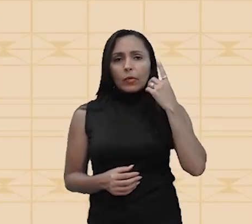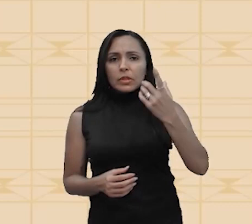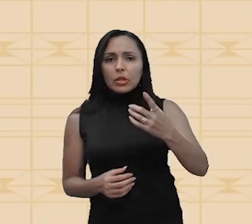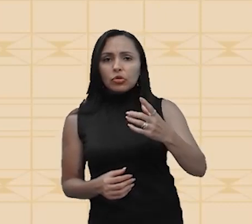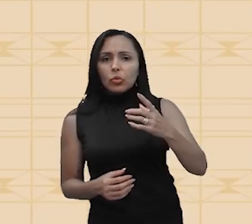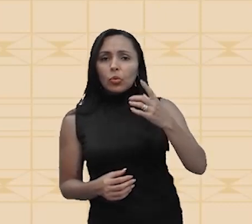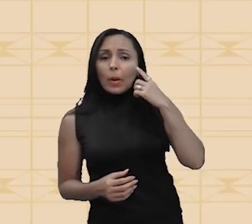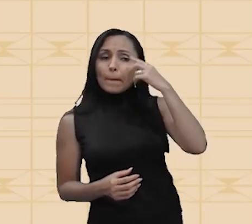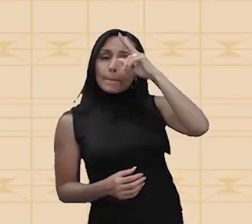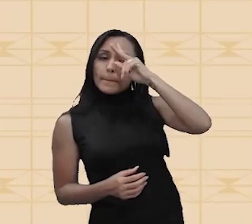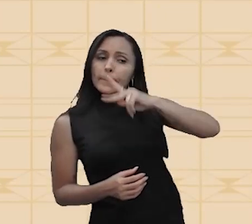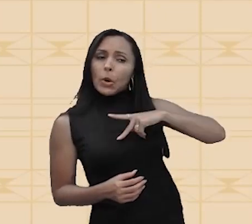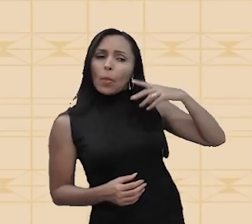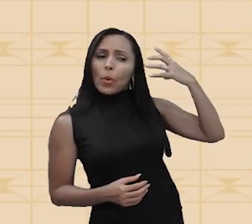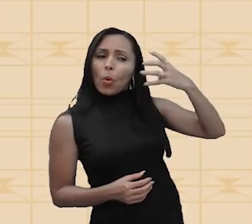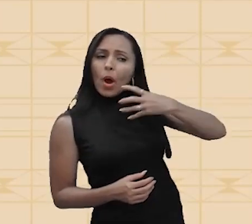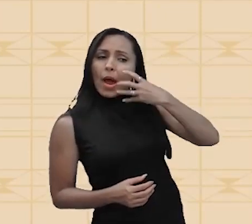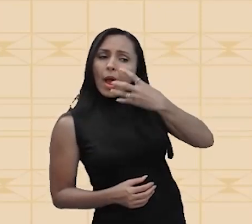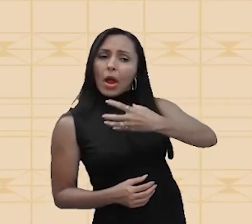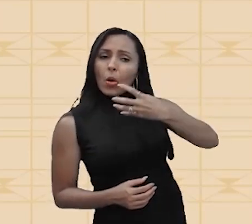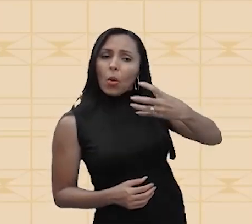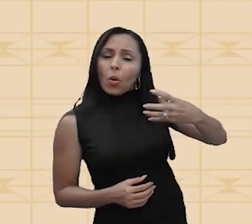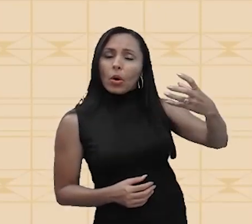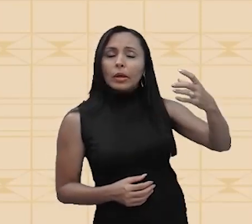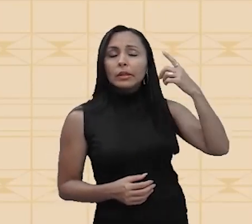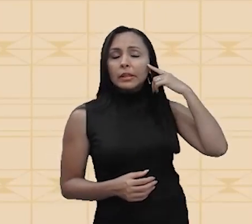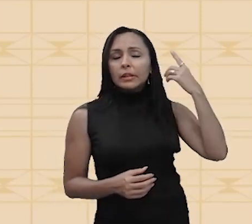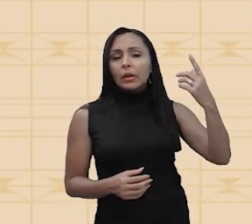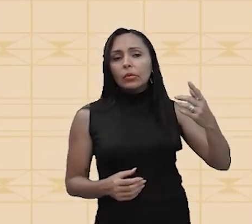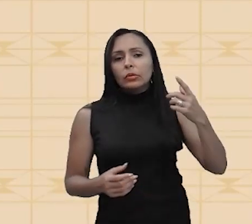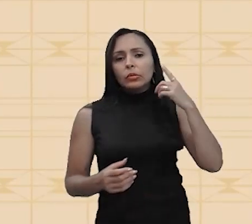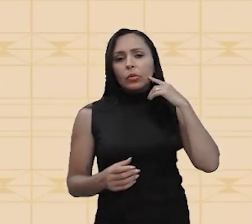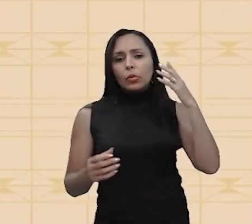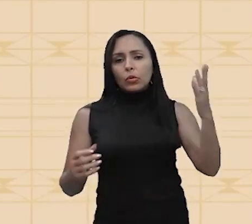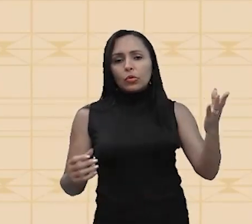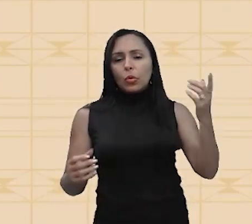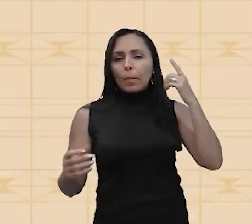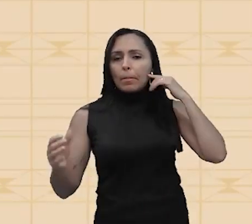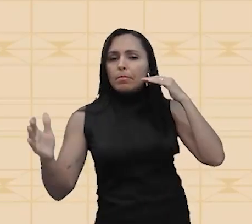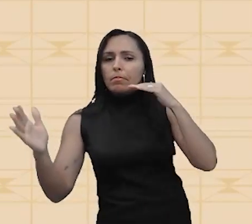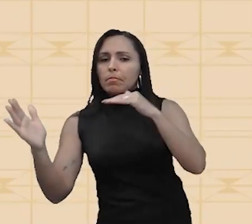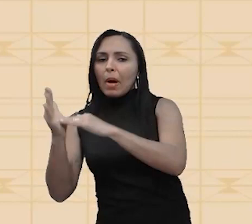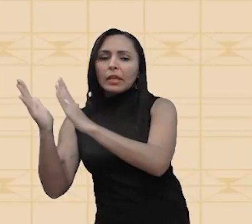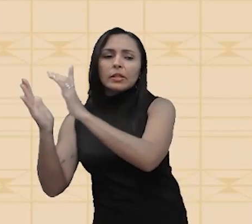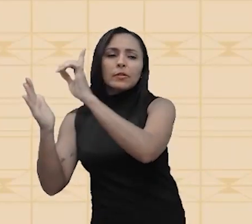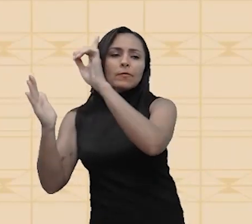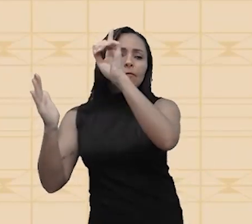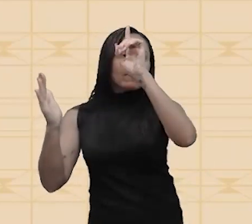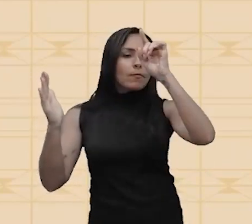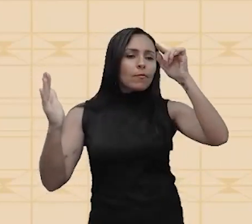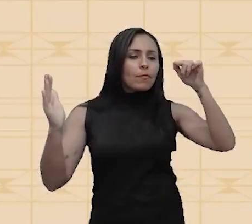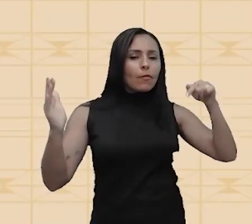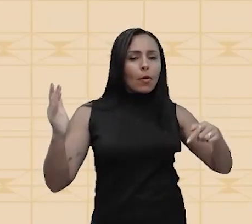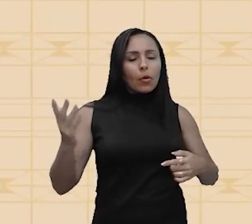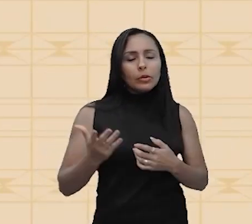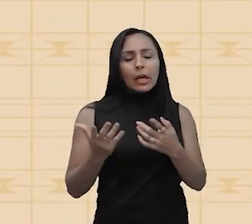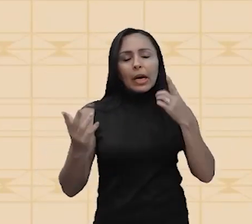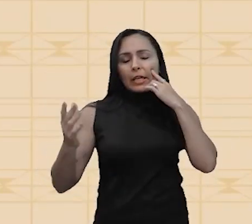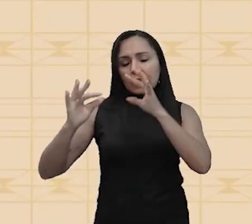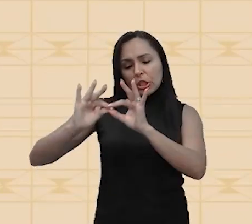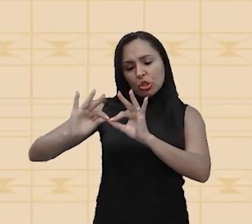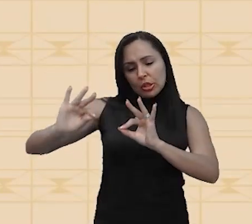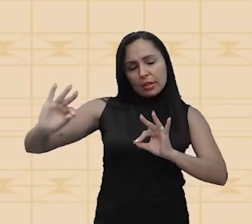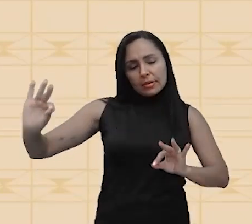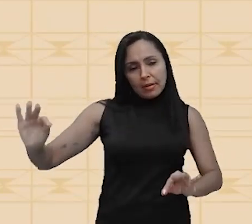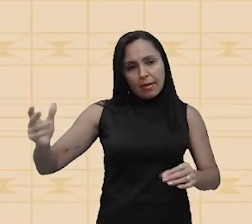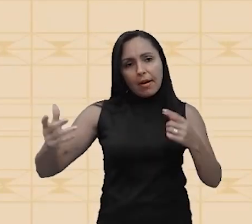houve a emissão, a fala, esse som bate no obstáculo, volta, e aí a distância percorrida, ela